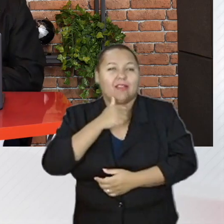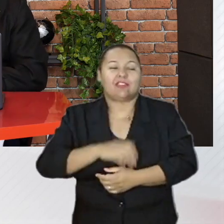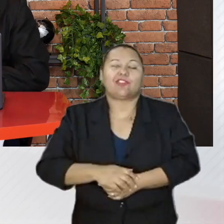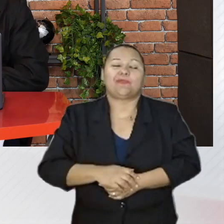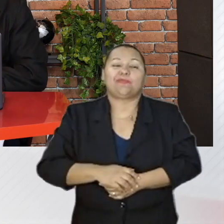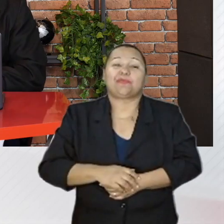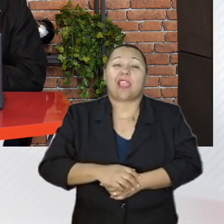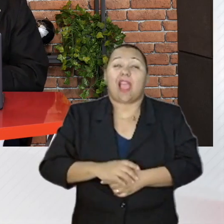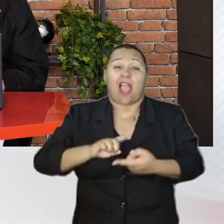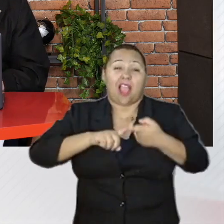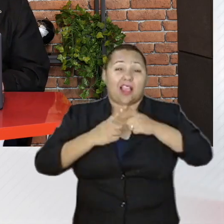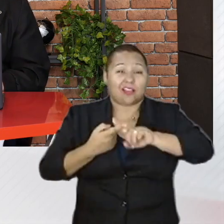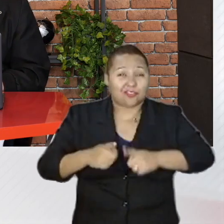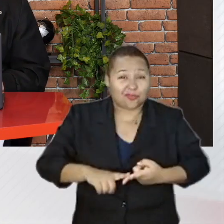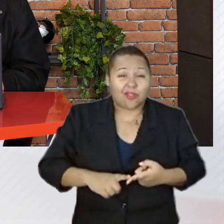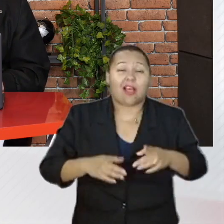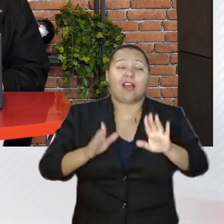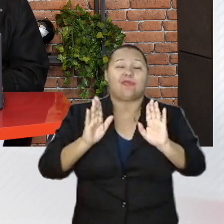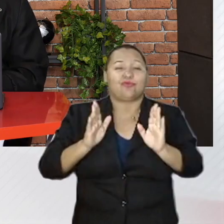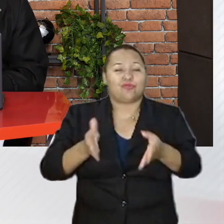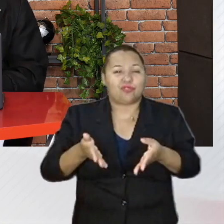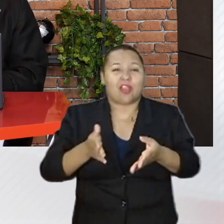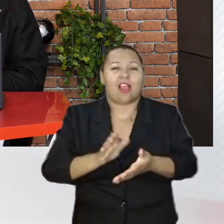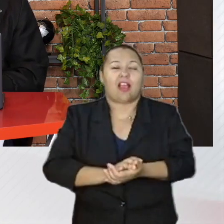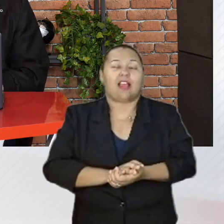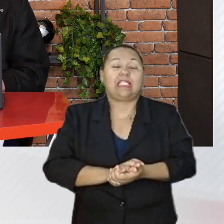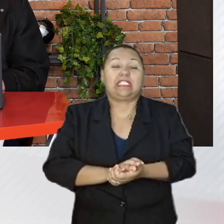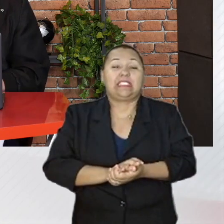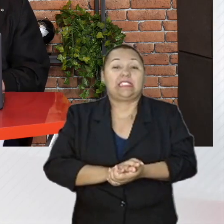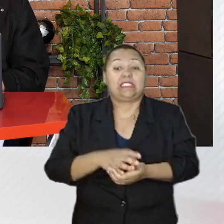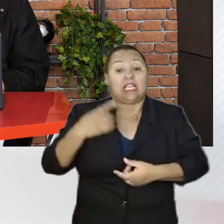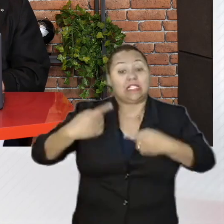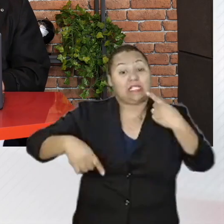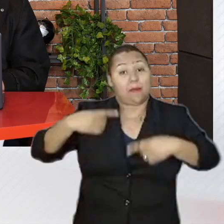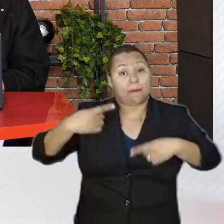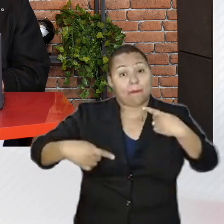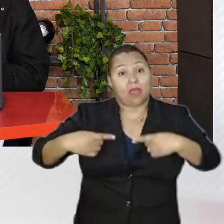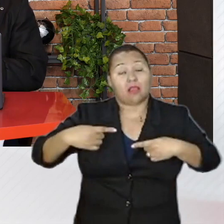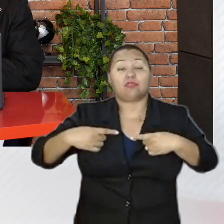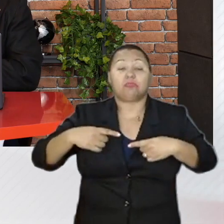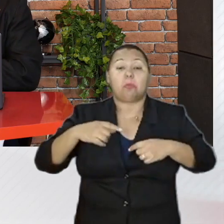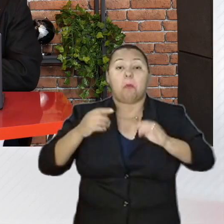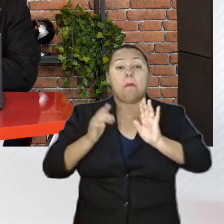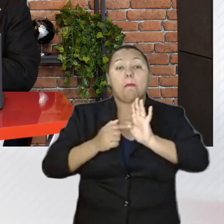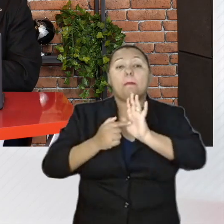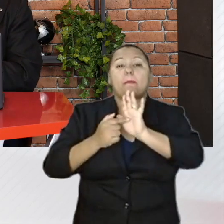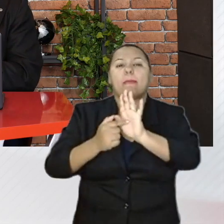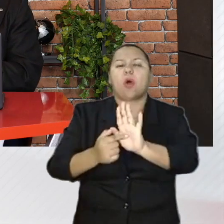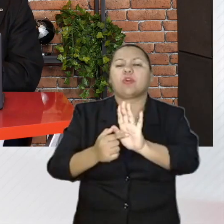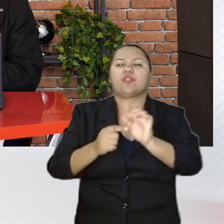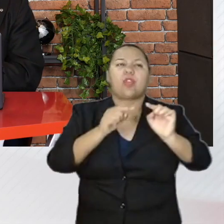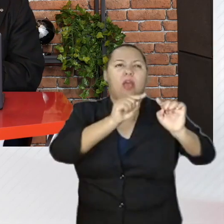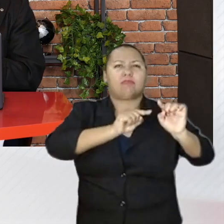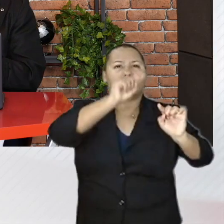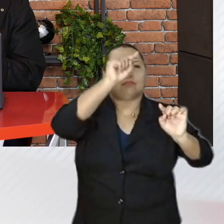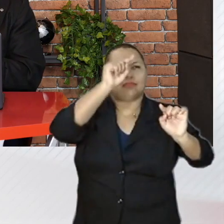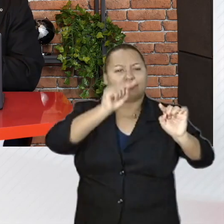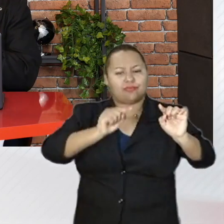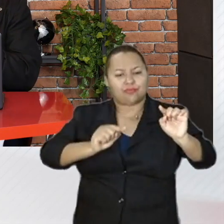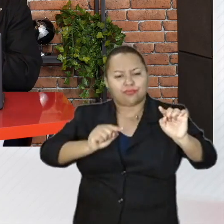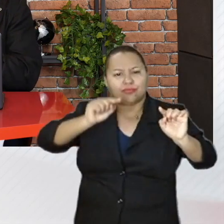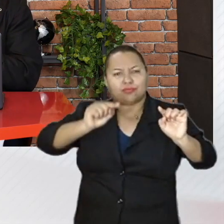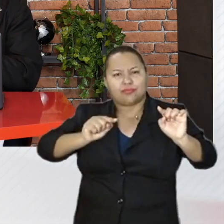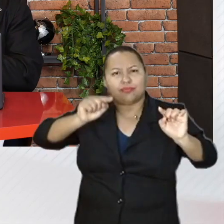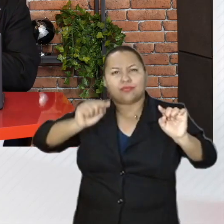porque geralmente este debate passa à margem, né? Como você falou, o próprio relatório tem uma